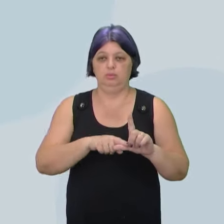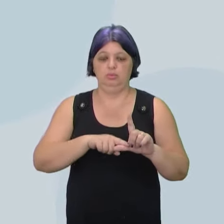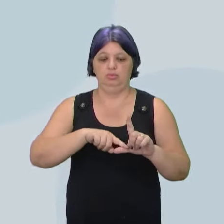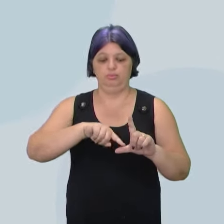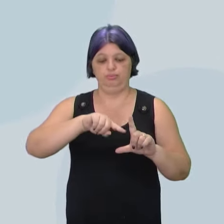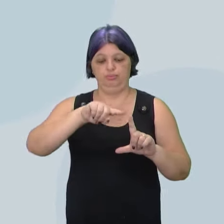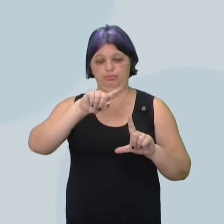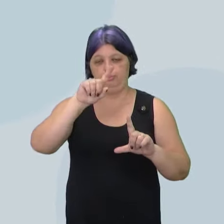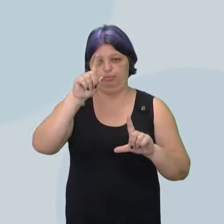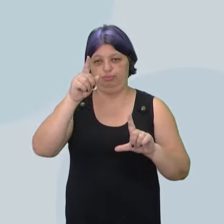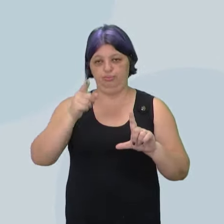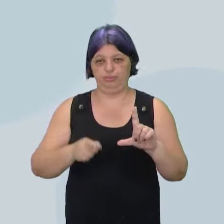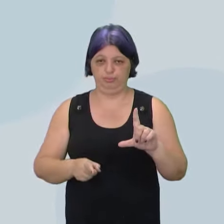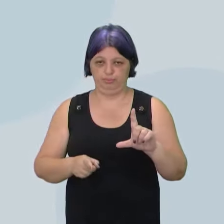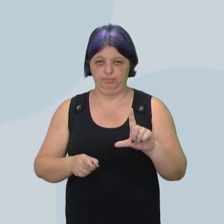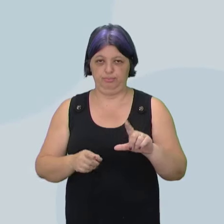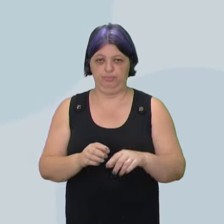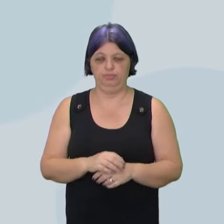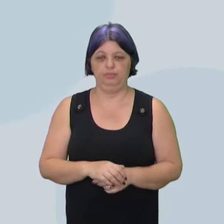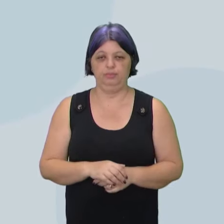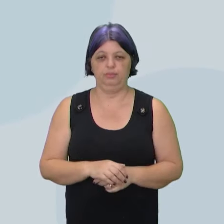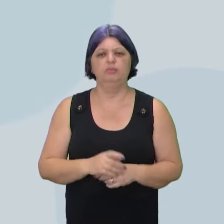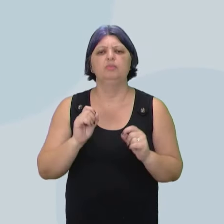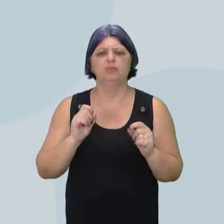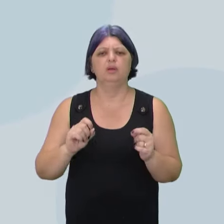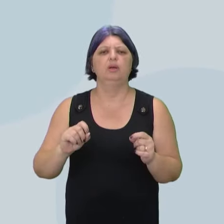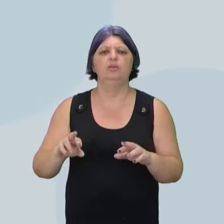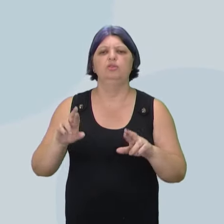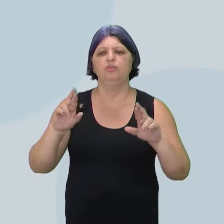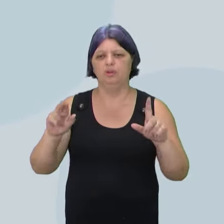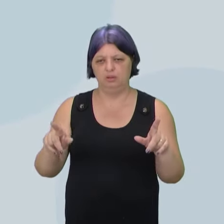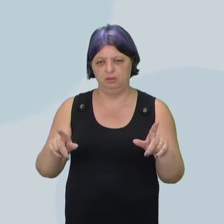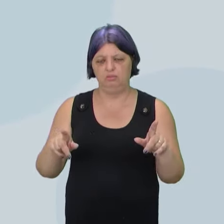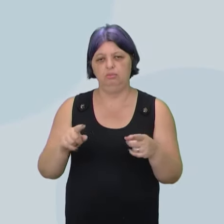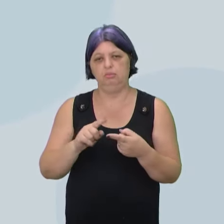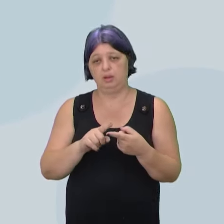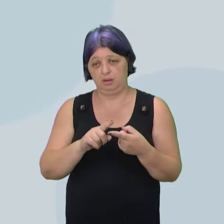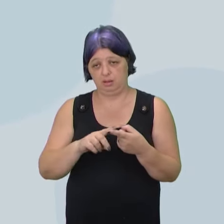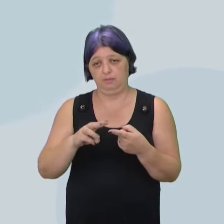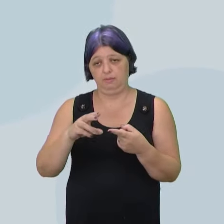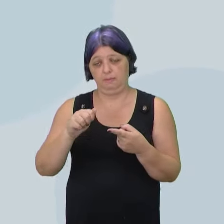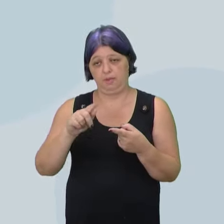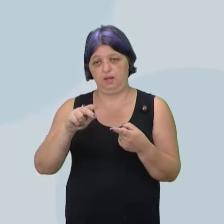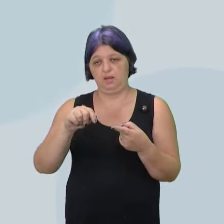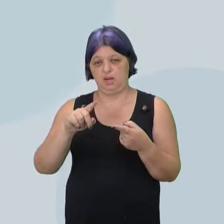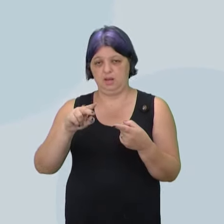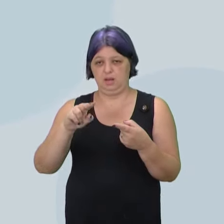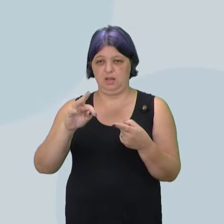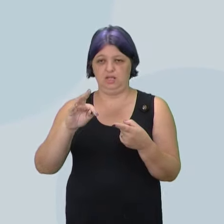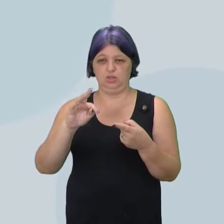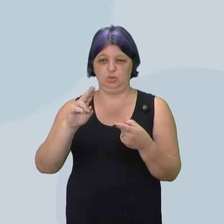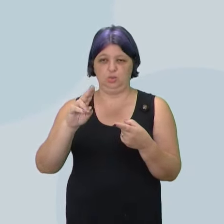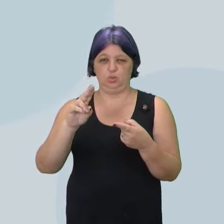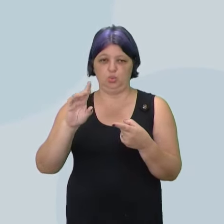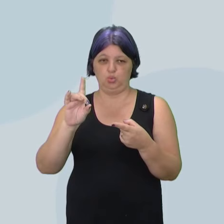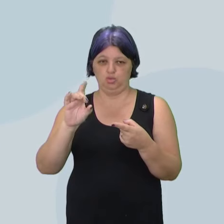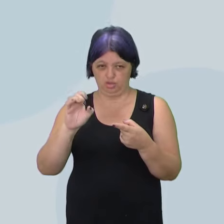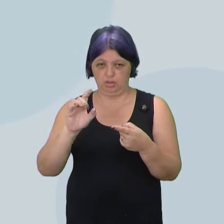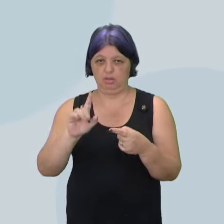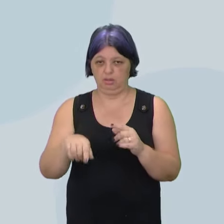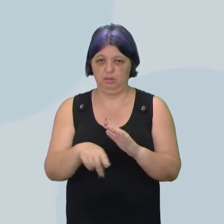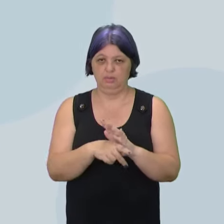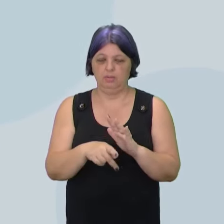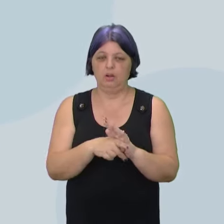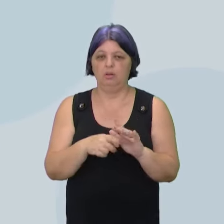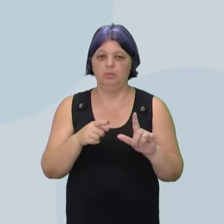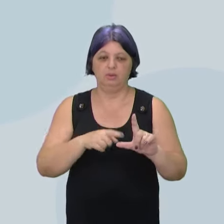deixei uma tarefa para vocês e eu vou perguntar qual que é a diferença entre magnitude e intensidade. Olha o que é a magnitude, ó. É a